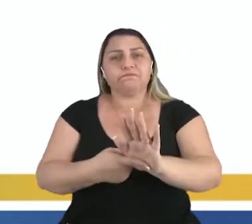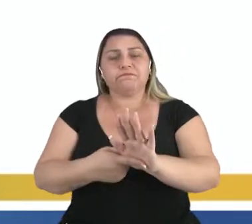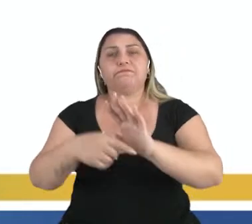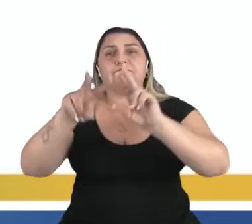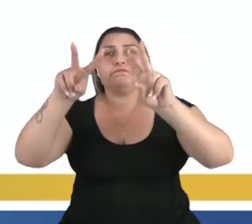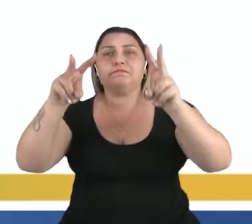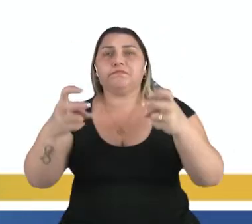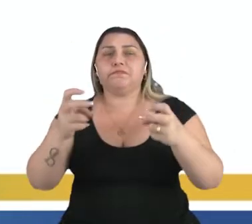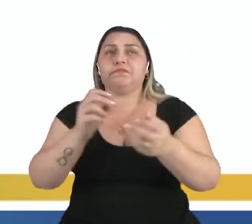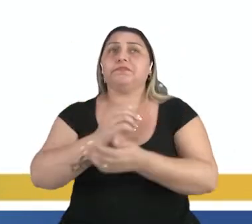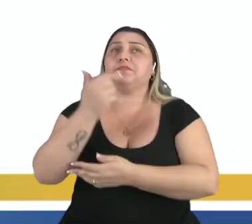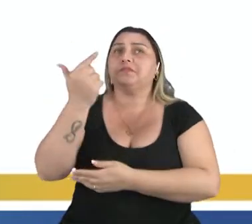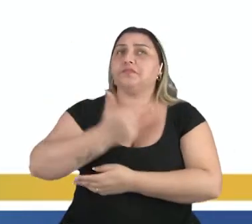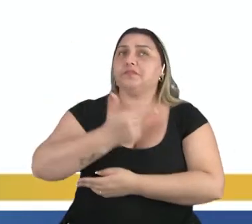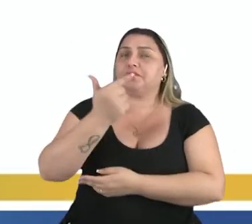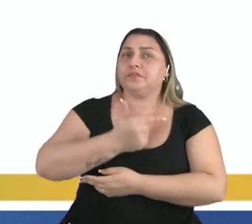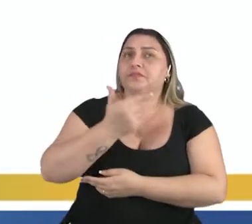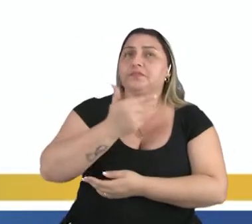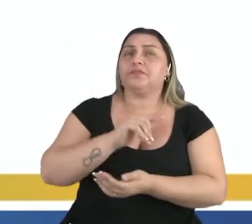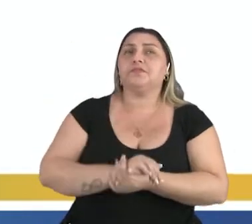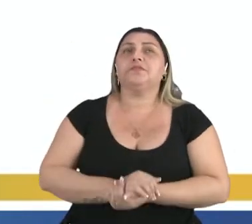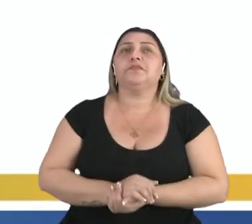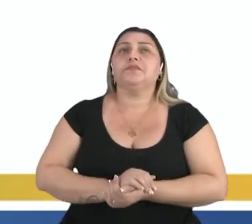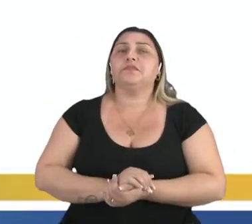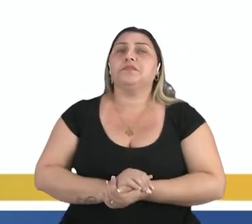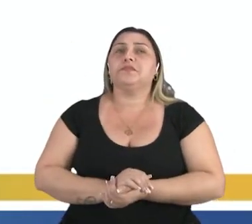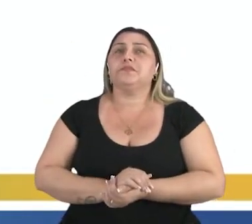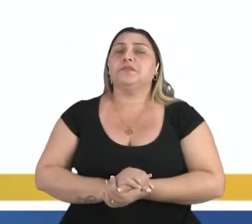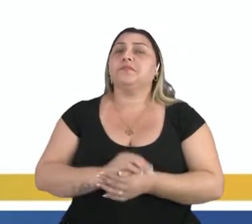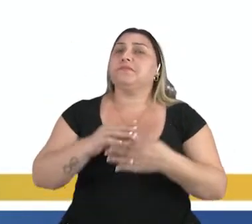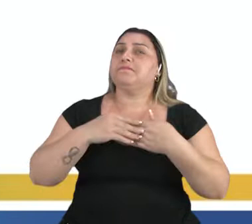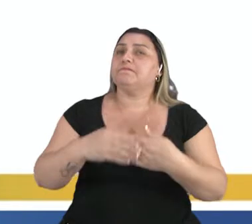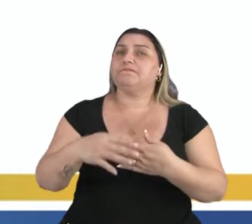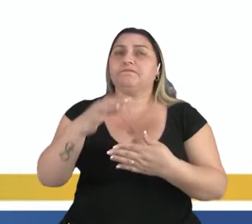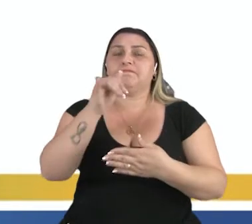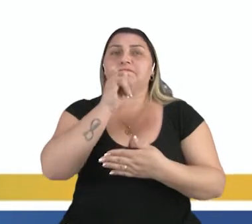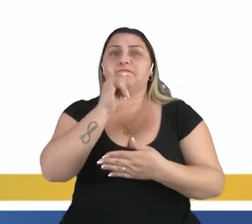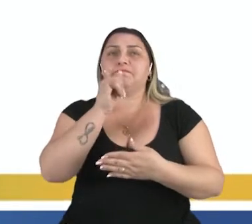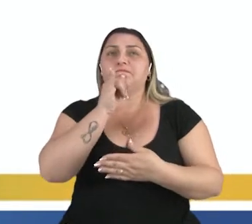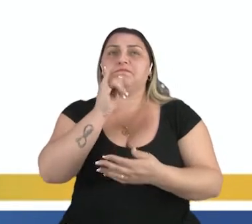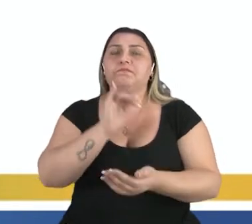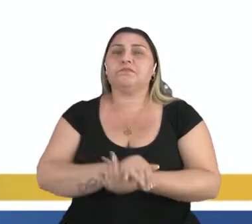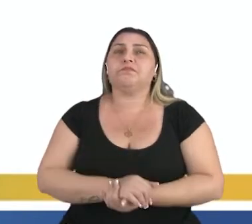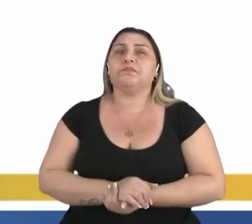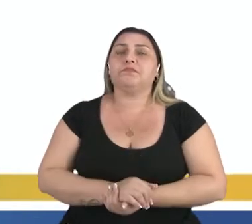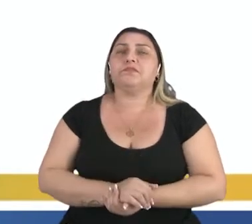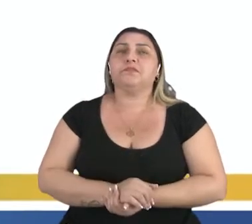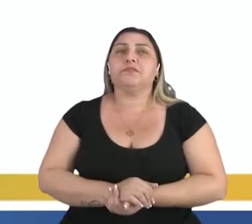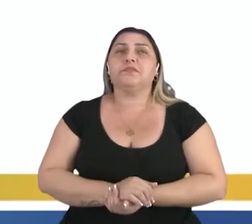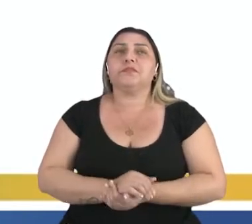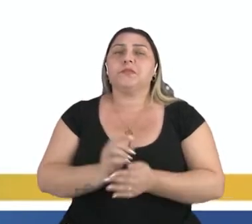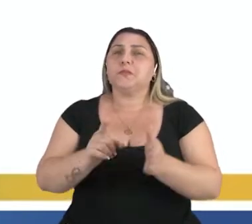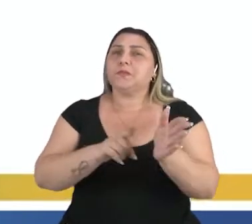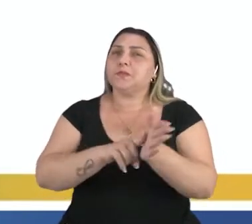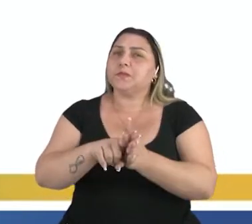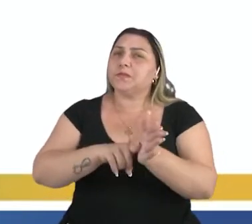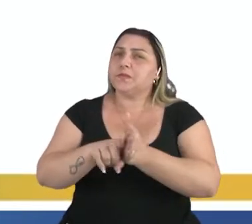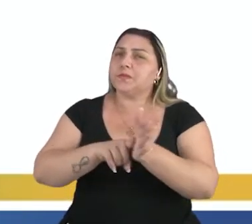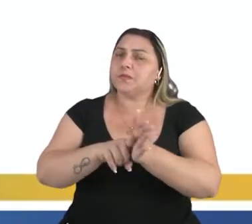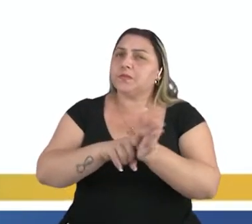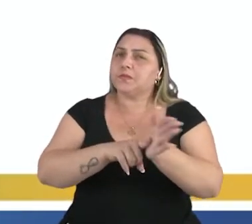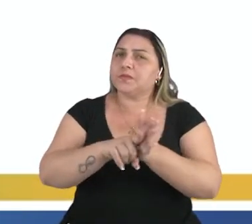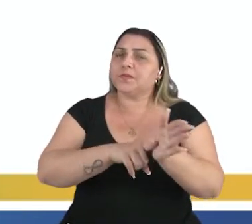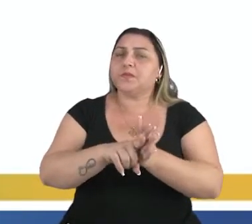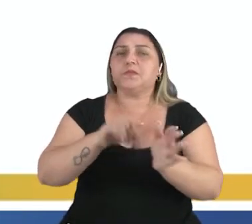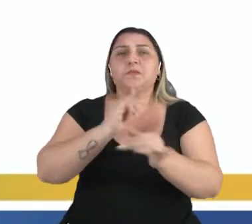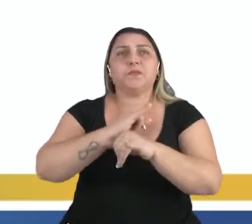seu tema. No segundo, no desenvolvimento, você vai trazer exemplos, né? Aí você vai pesquisar,